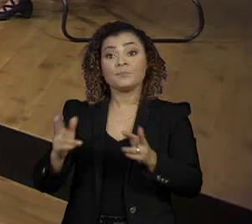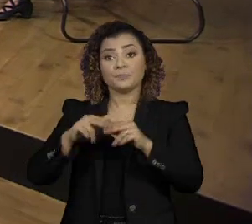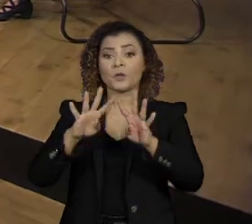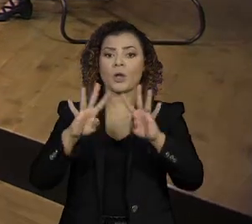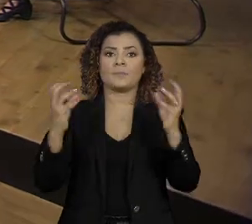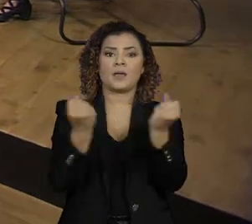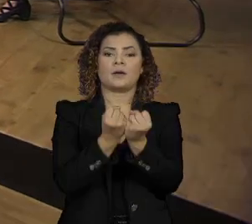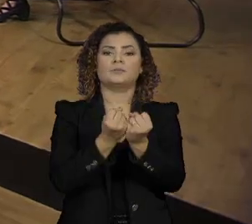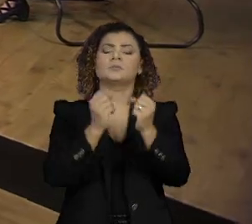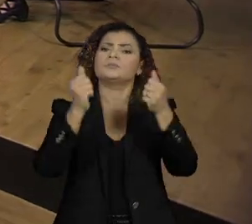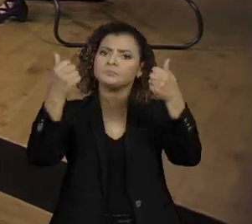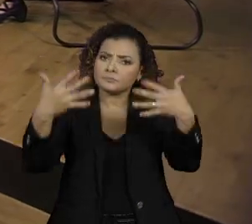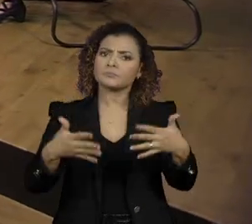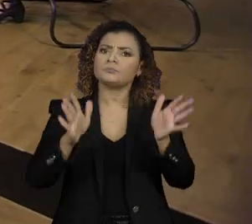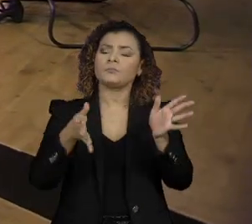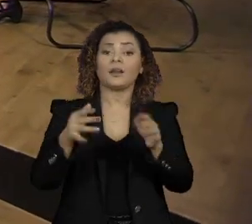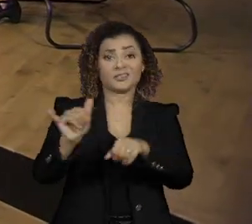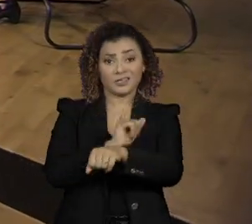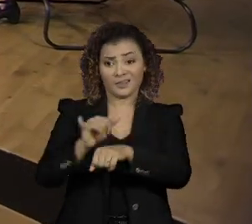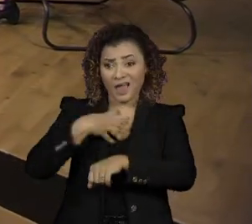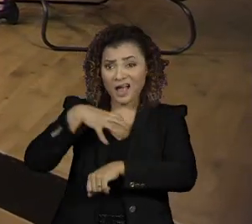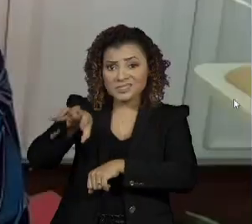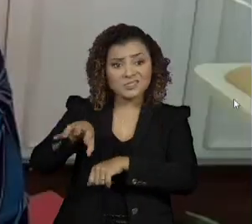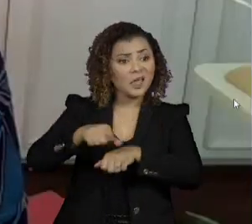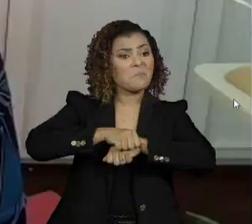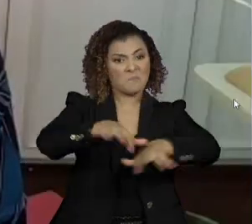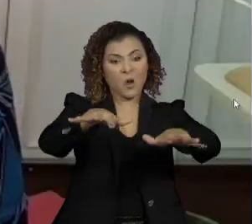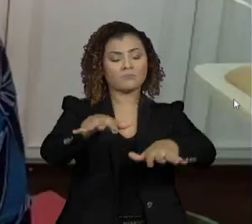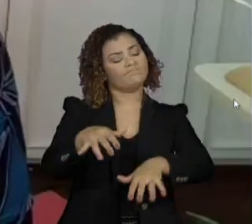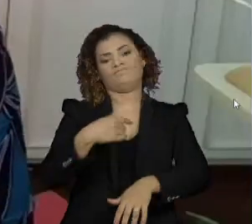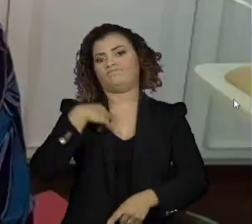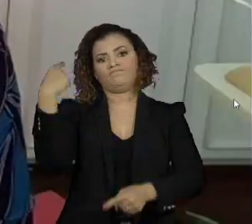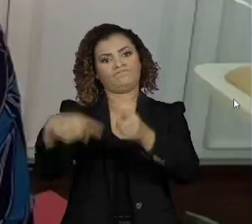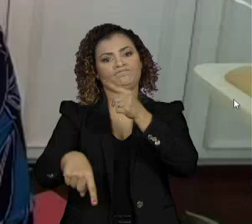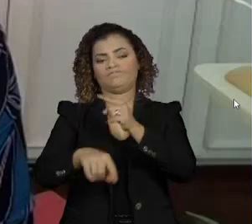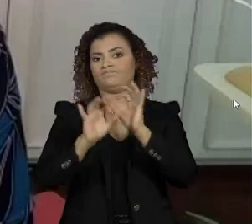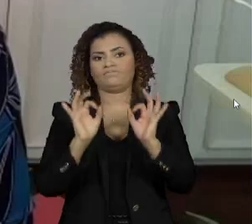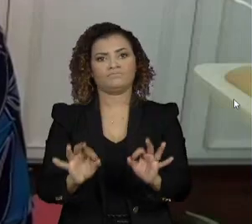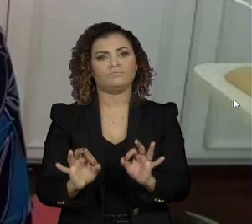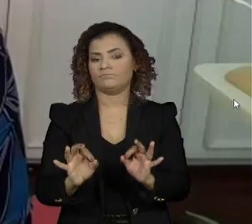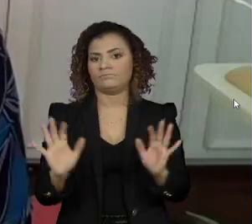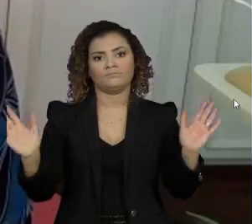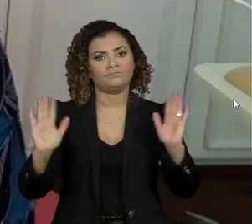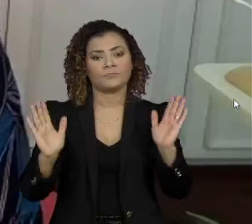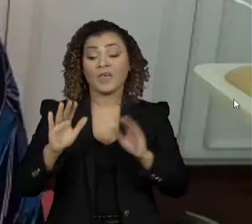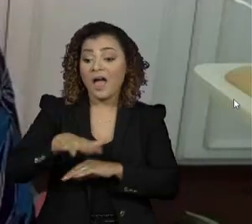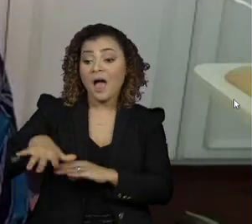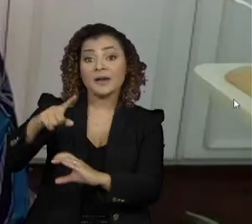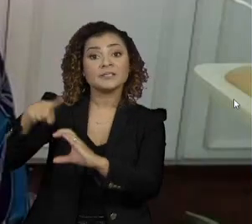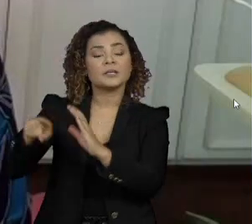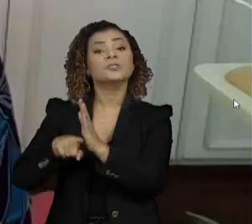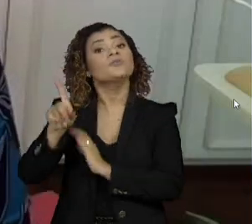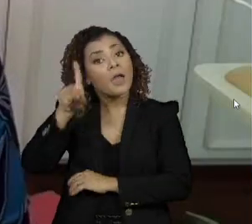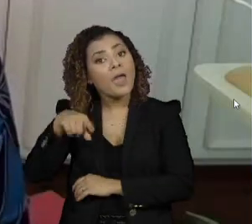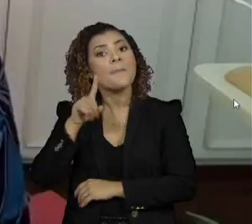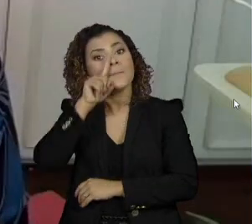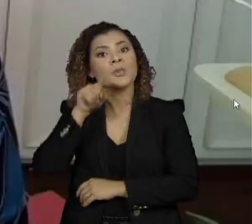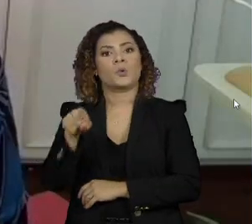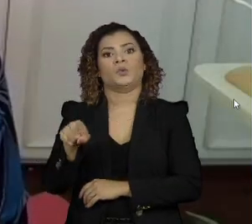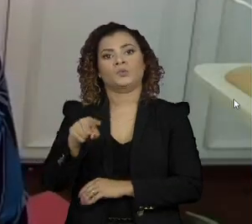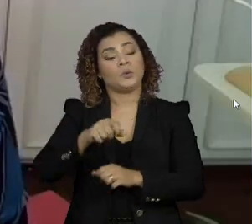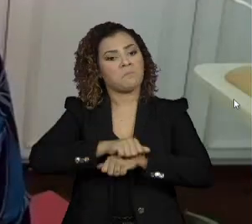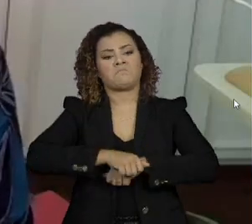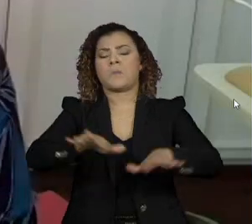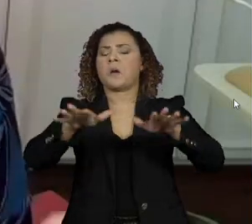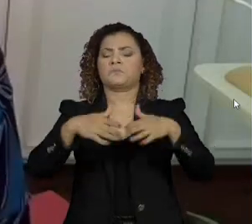da Saúde diz que essa estratégia é uma estratégia, do ponto de vista científico, perigosa, absoluta,